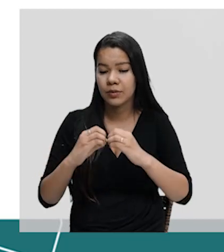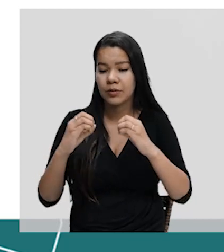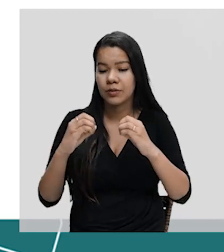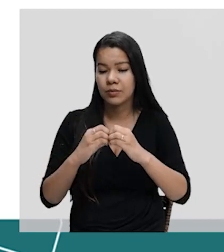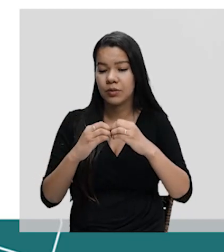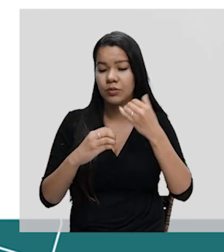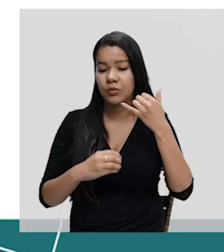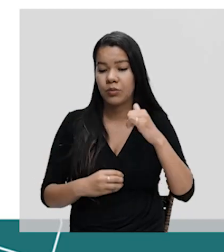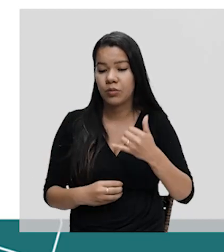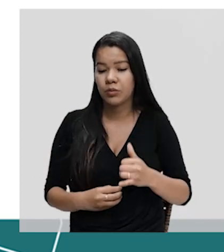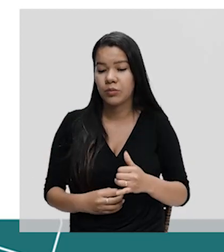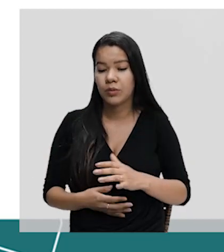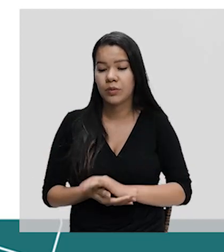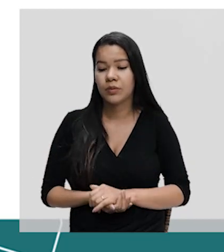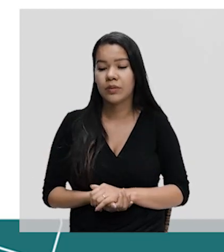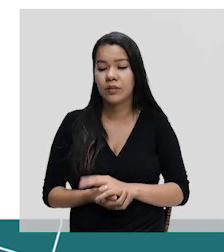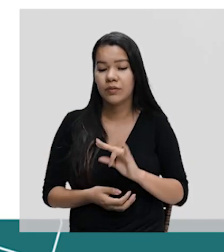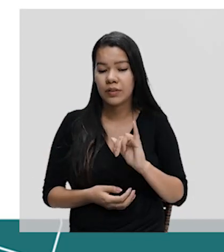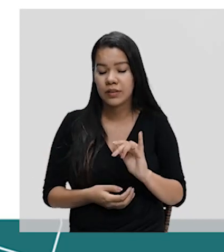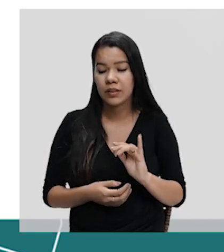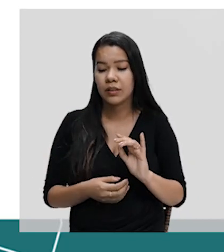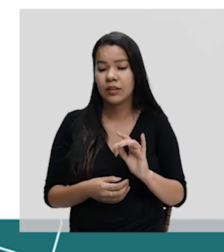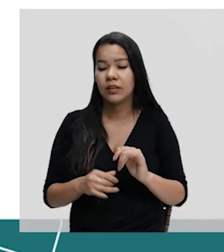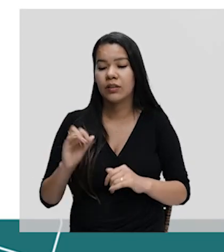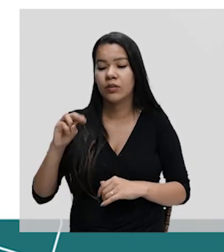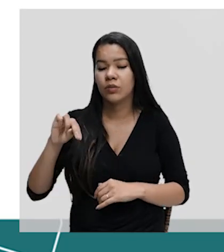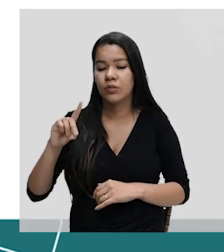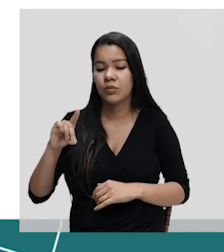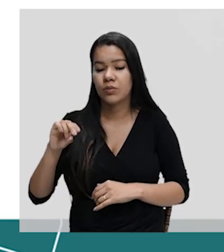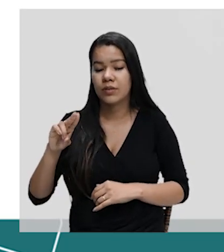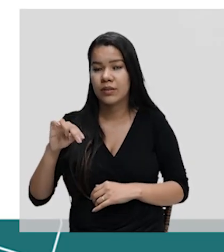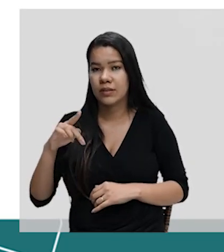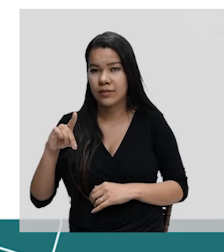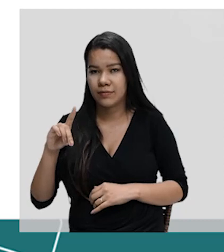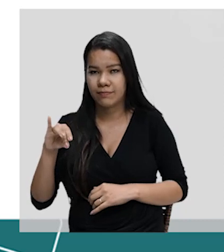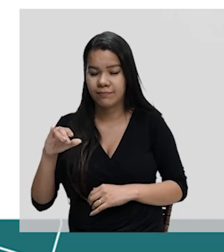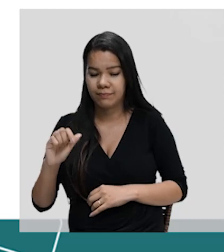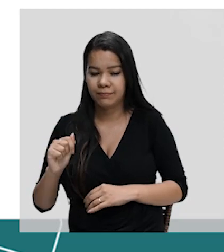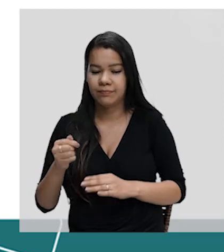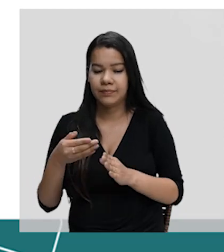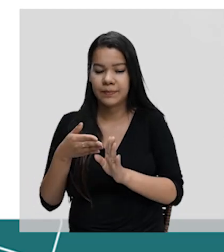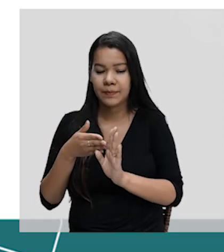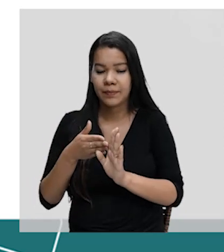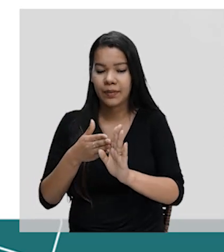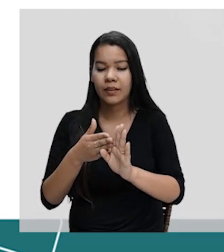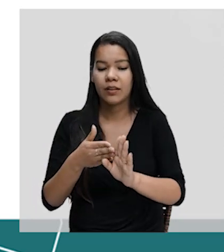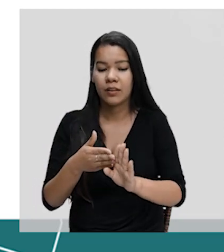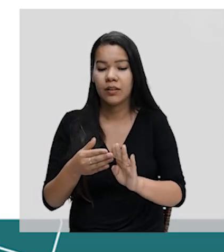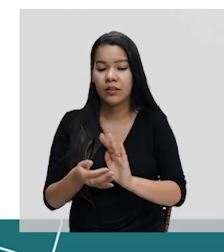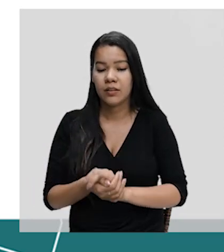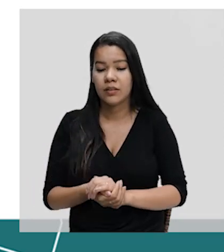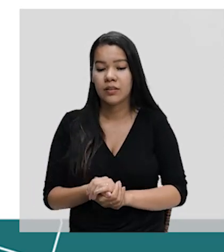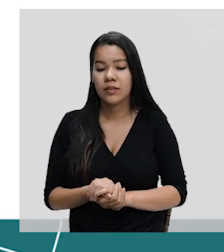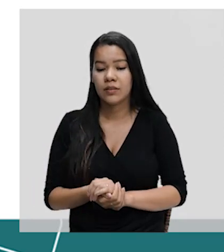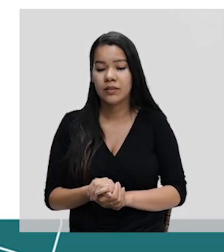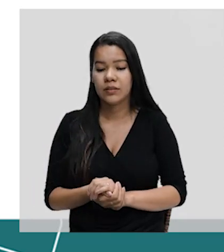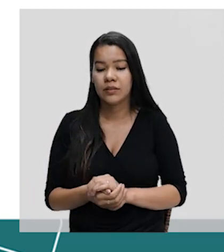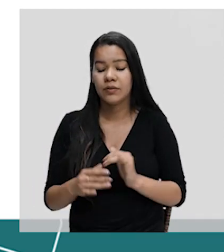uma corrente elétrica será induzida no condutor de forma que eles irão atrair-se, né? E